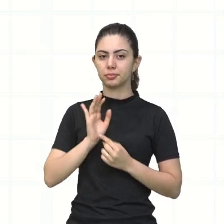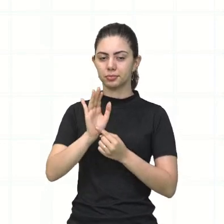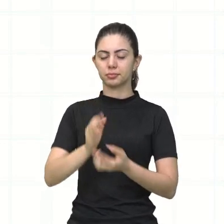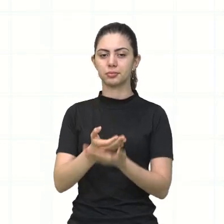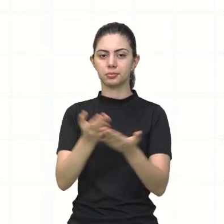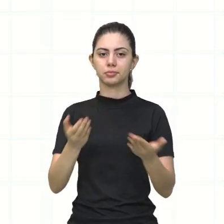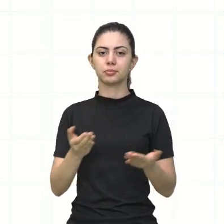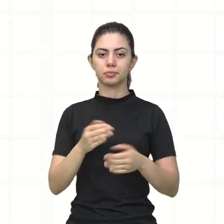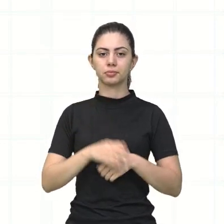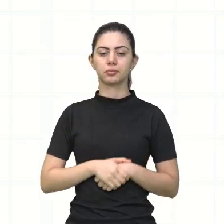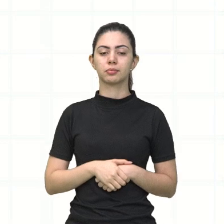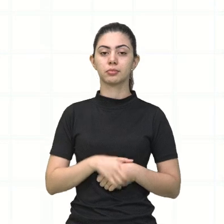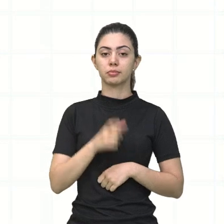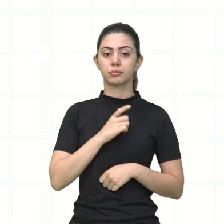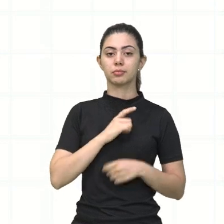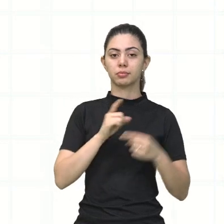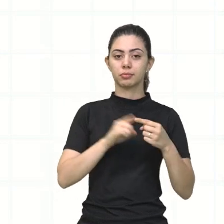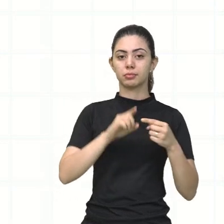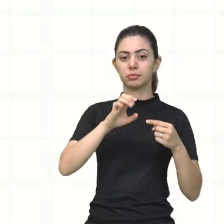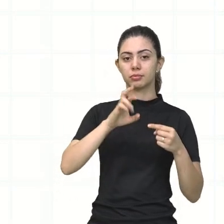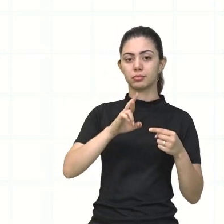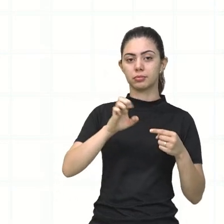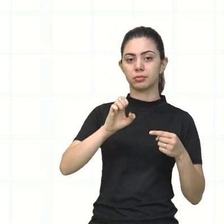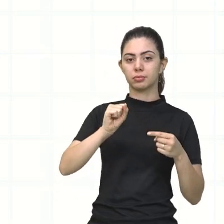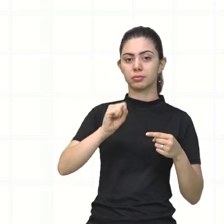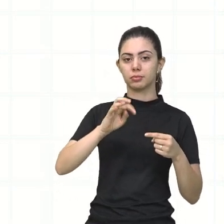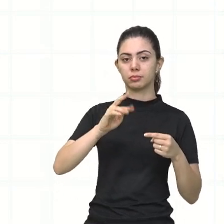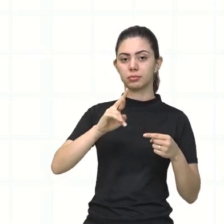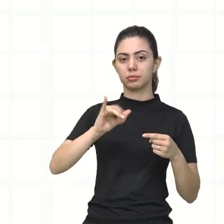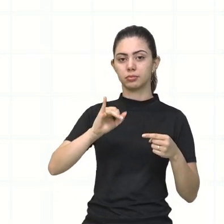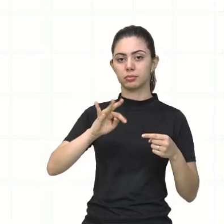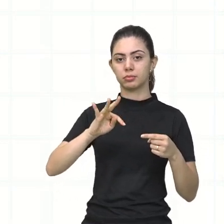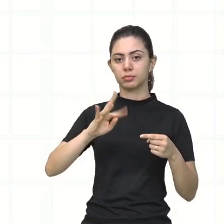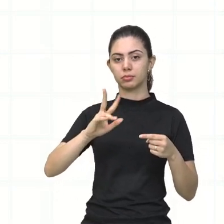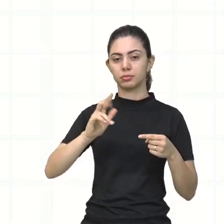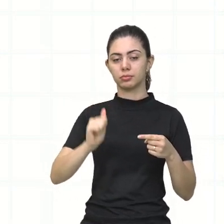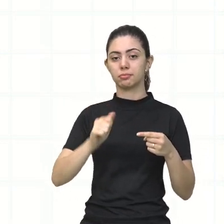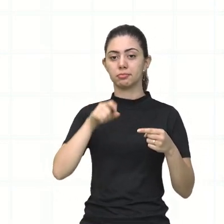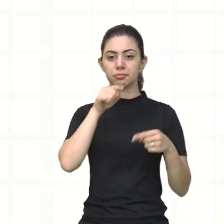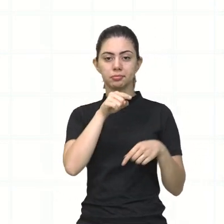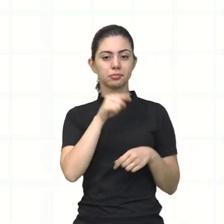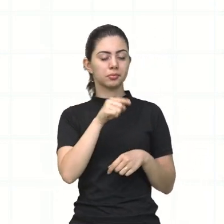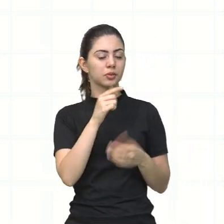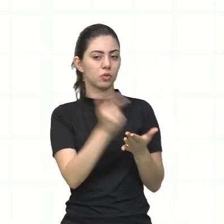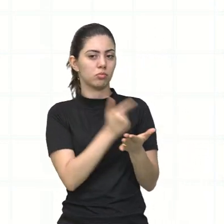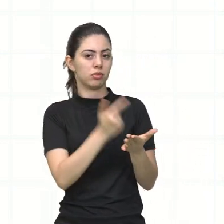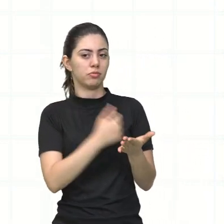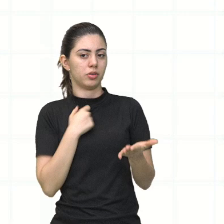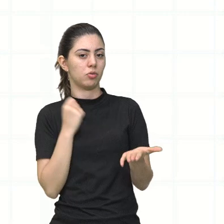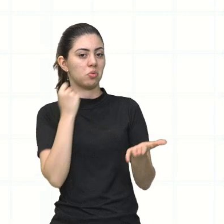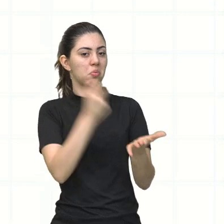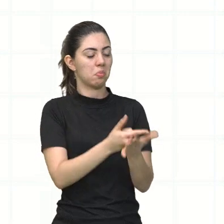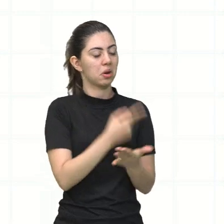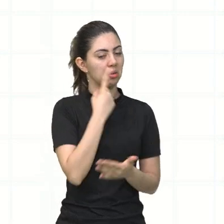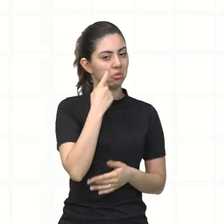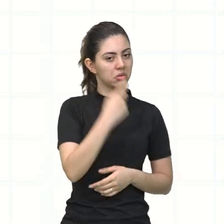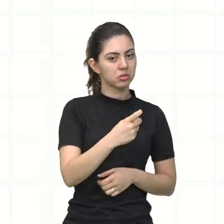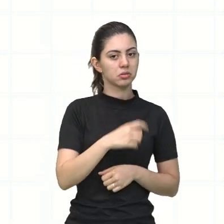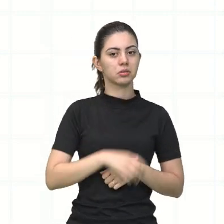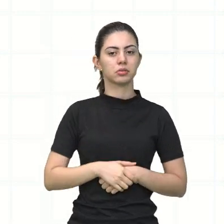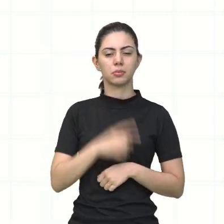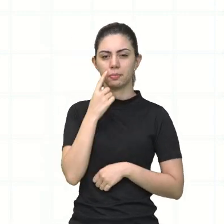Exemplo de restritiva, aqui para a gente fazer, né? O livro que eu comprei é muito interessante. Introduzido aqui pelo pronome